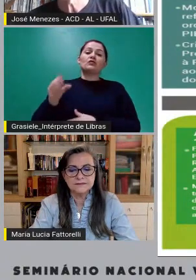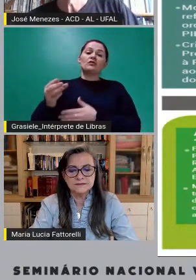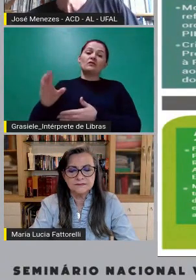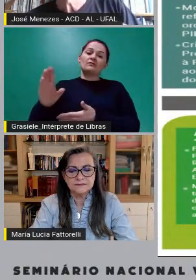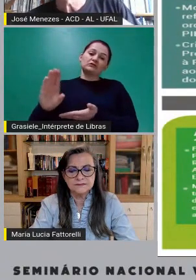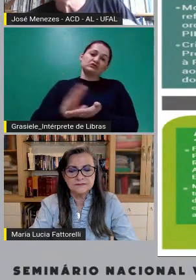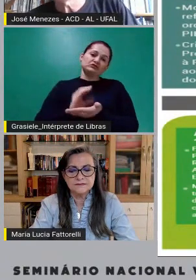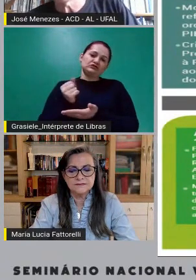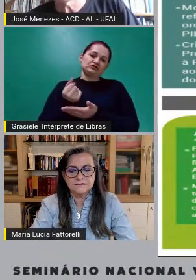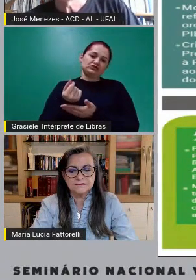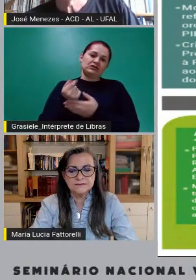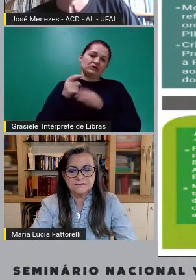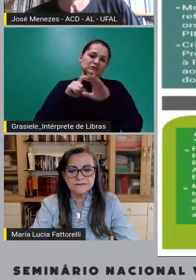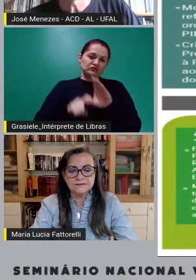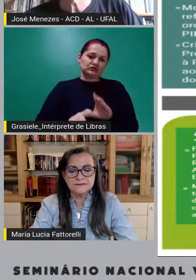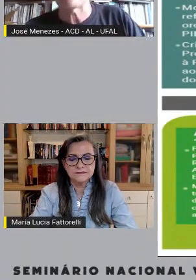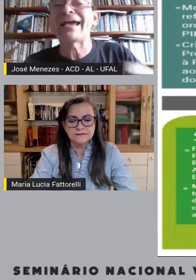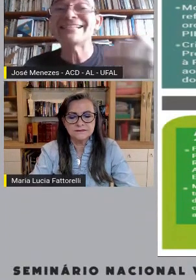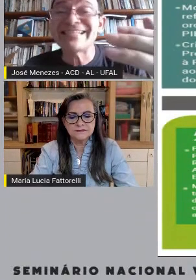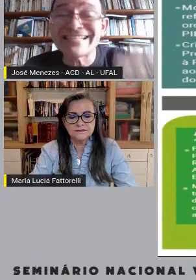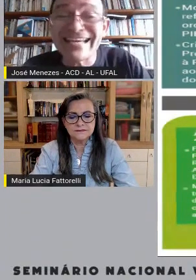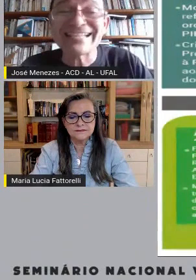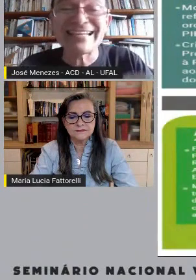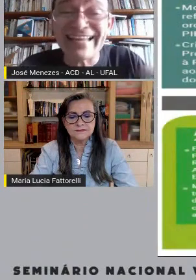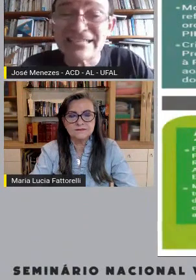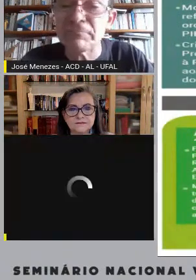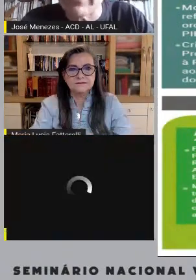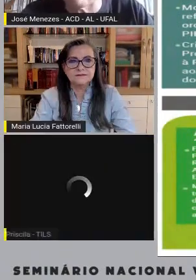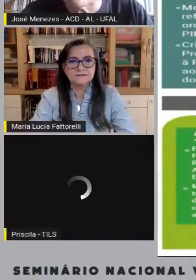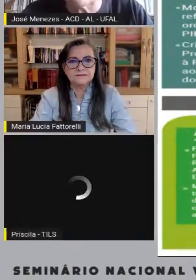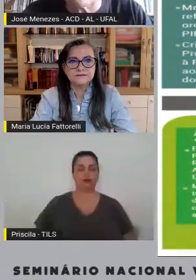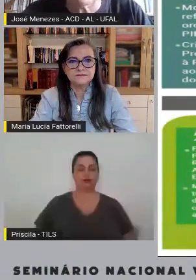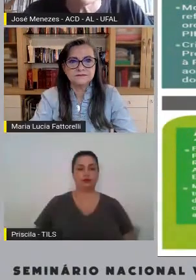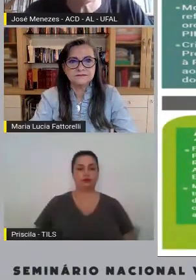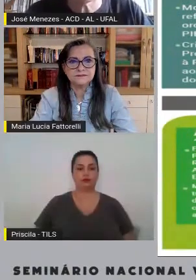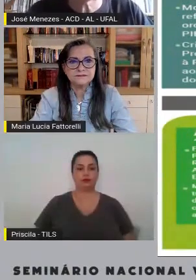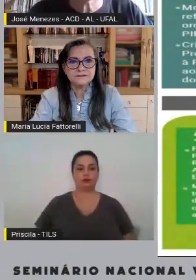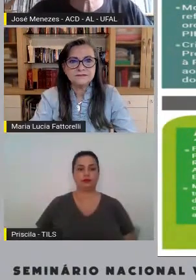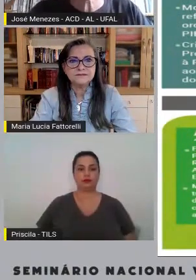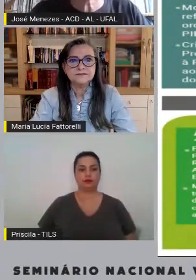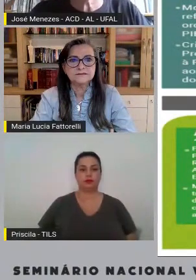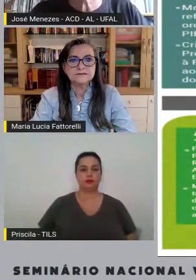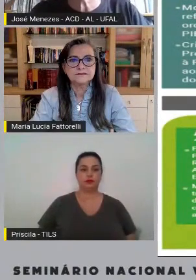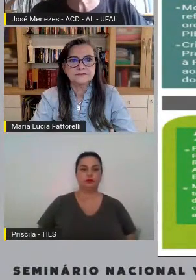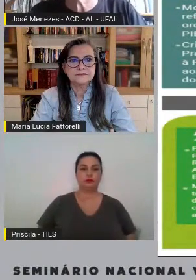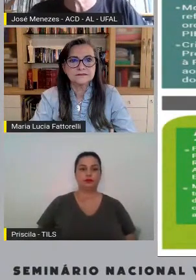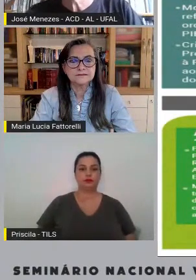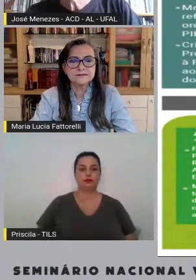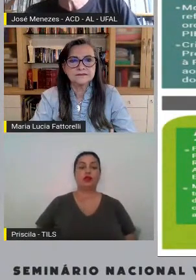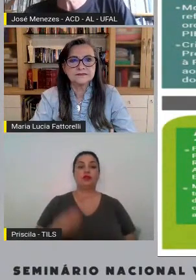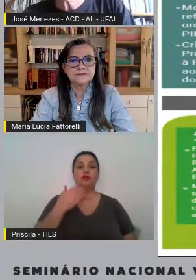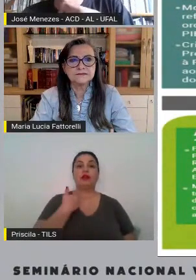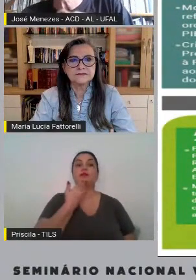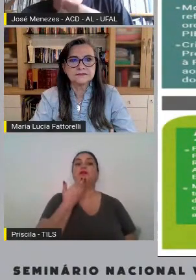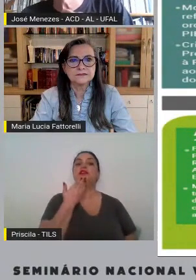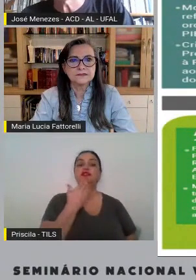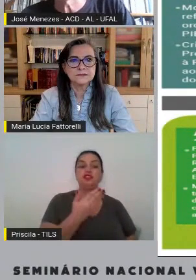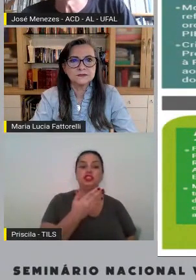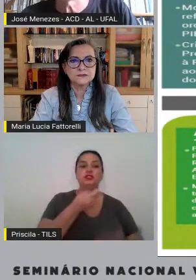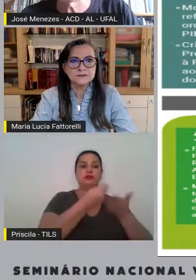sem pagar, vai levar a exigência das privatizações do que não tinha sido privatizado,